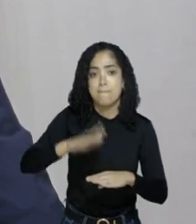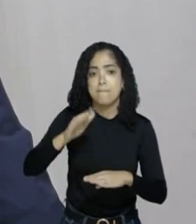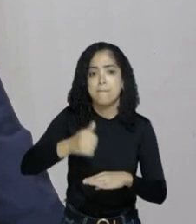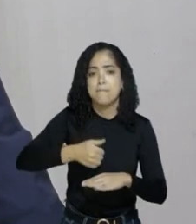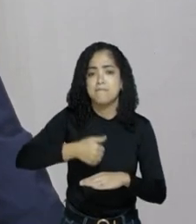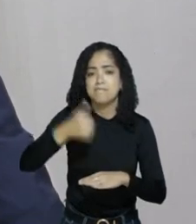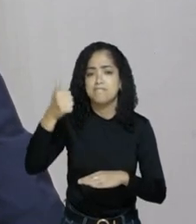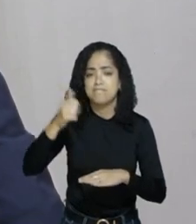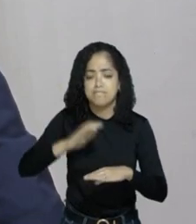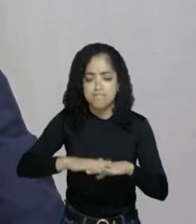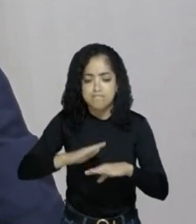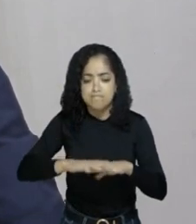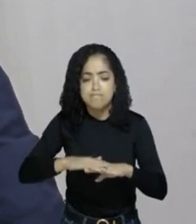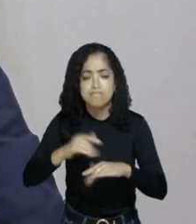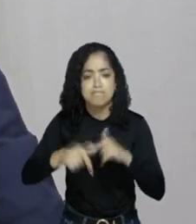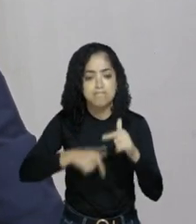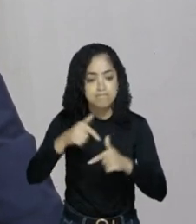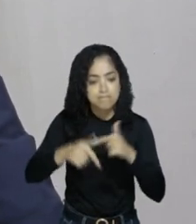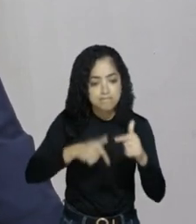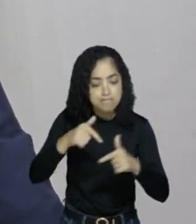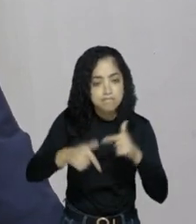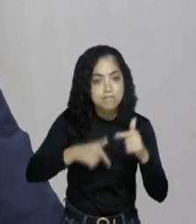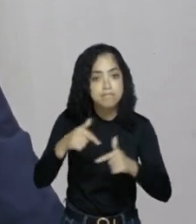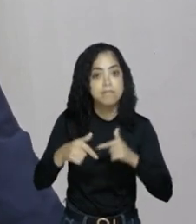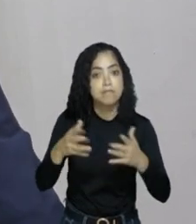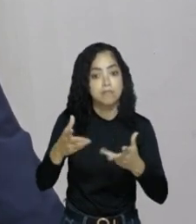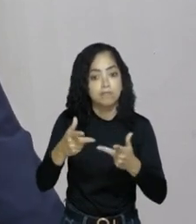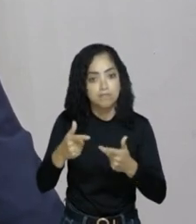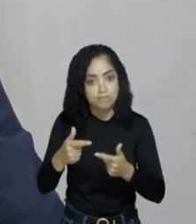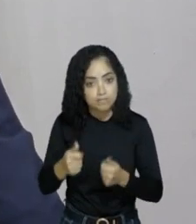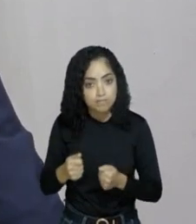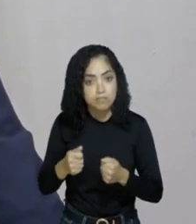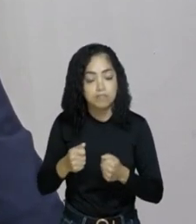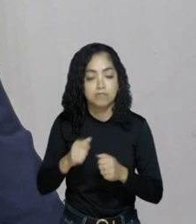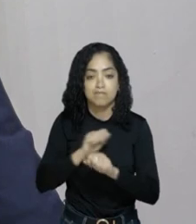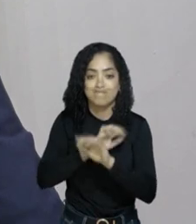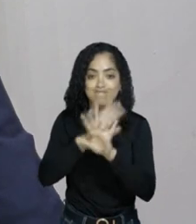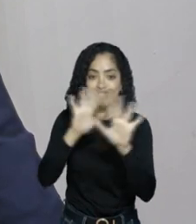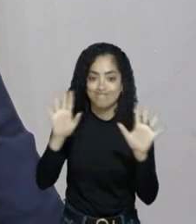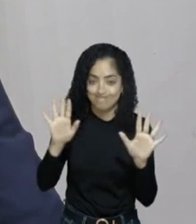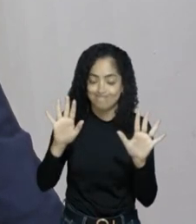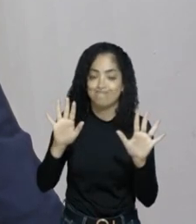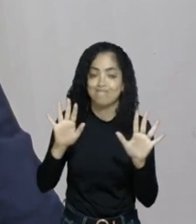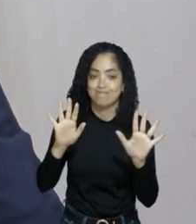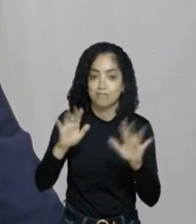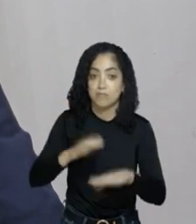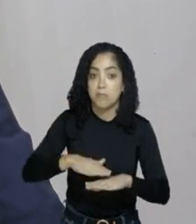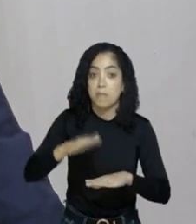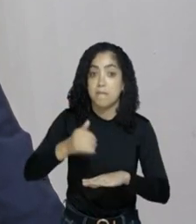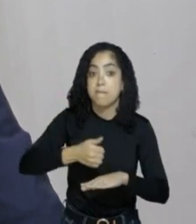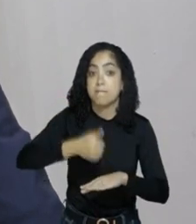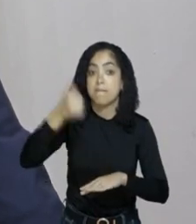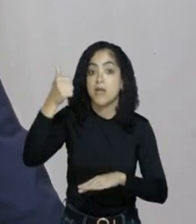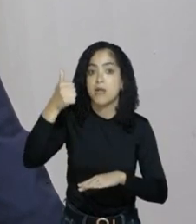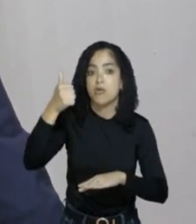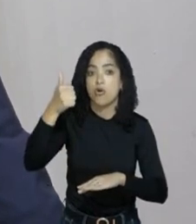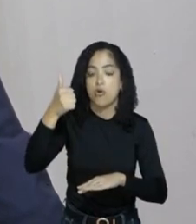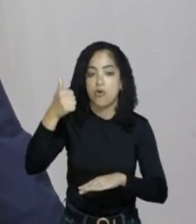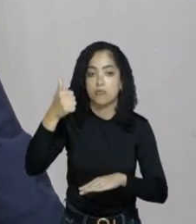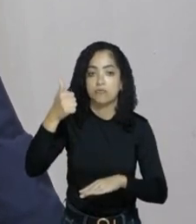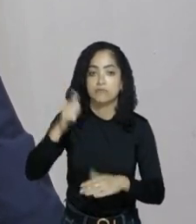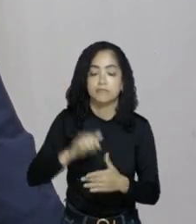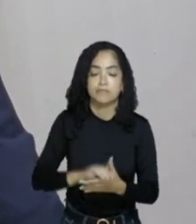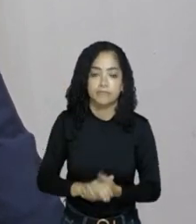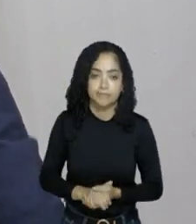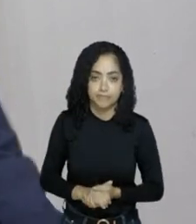qualificada do país isso tem que se deixar muito claro a melhor mão de obra qualificada do